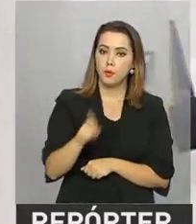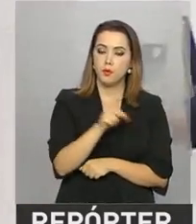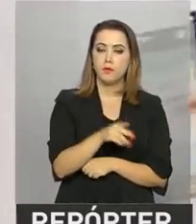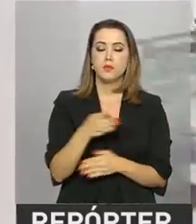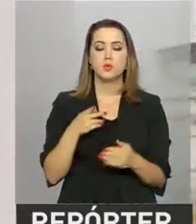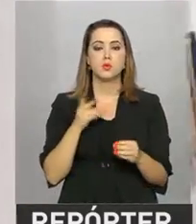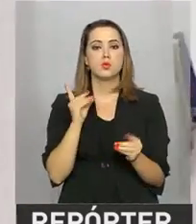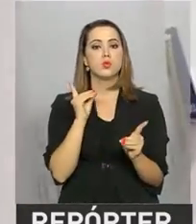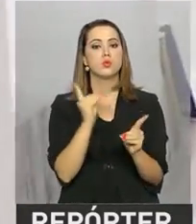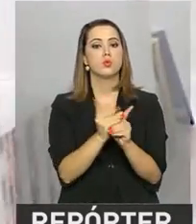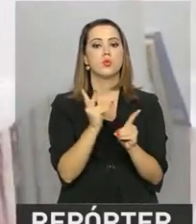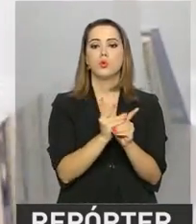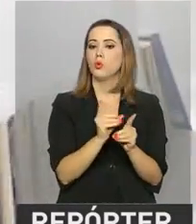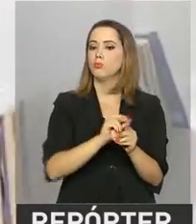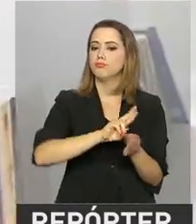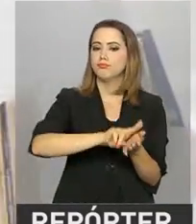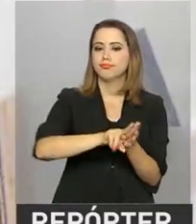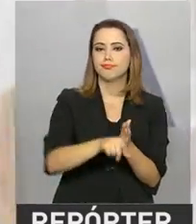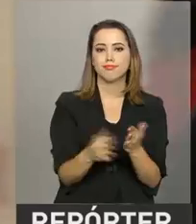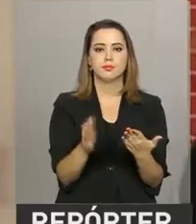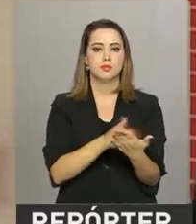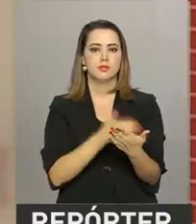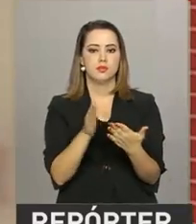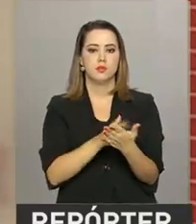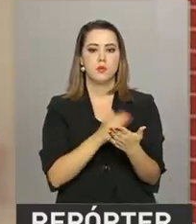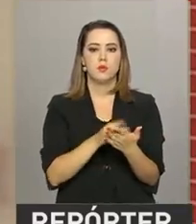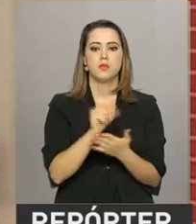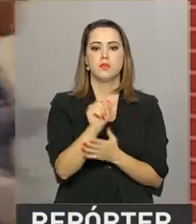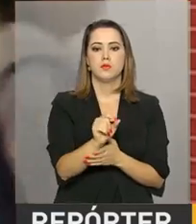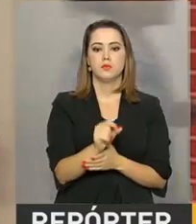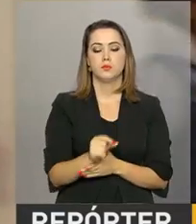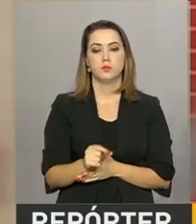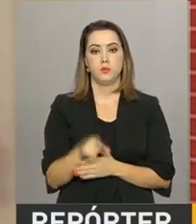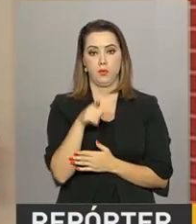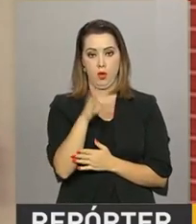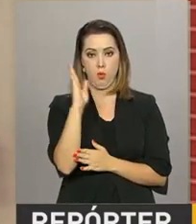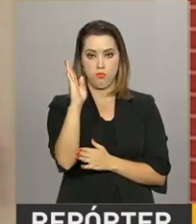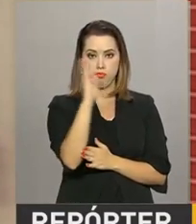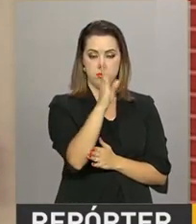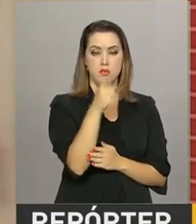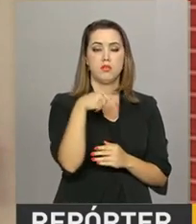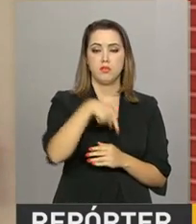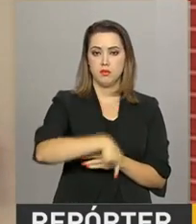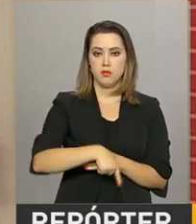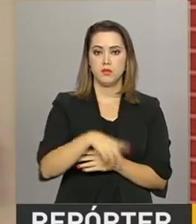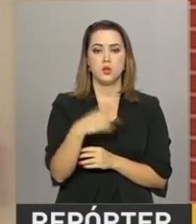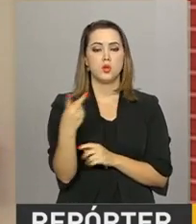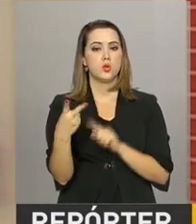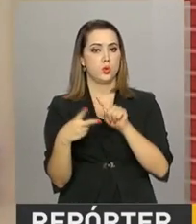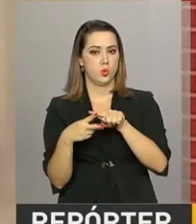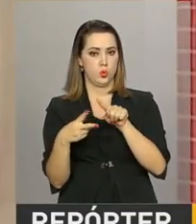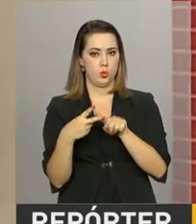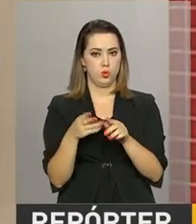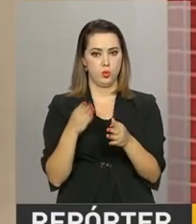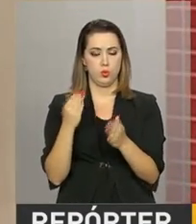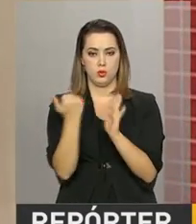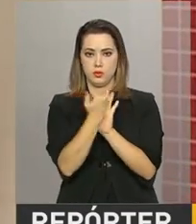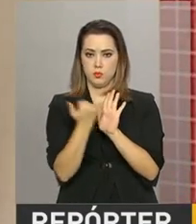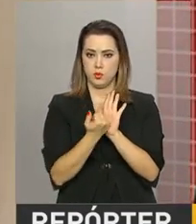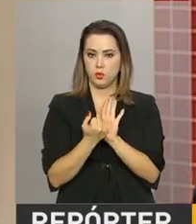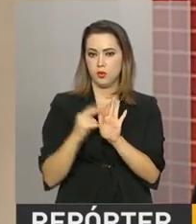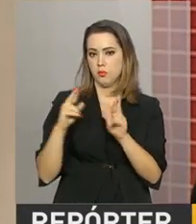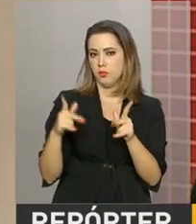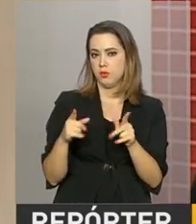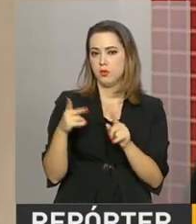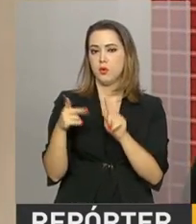didáticos e clássicos da literatura. Os livros que estão aqui na Bienal, eles são de dois programas diferentes, o Programa Nacional